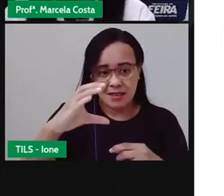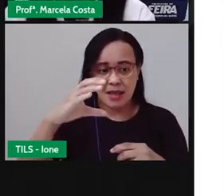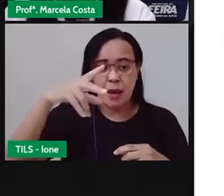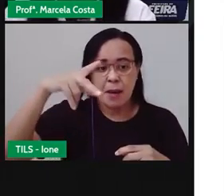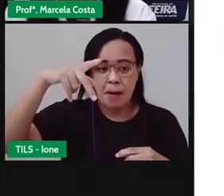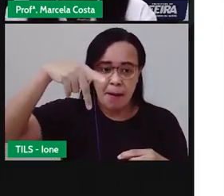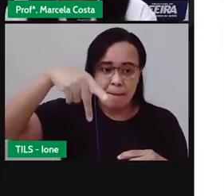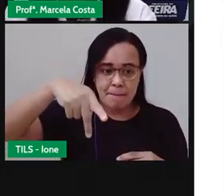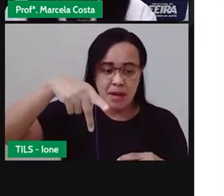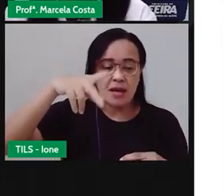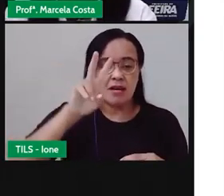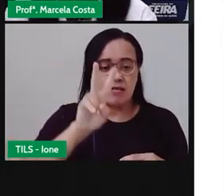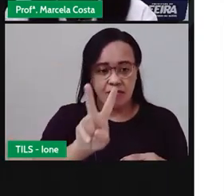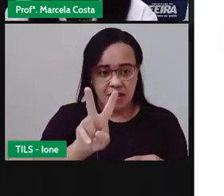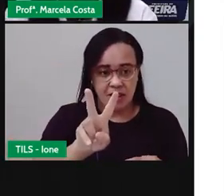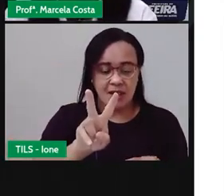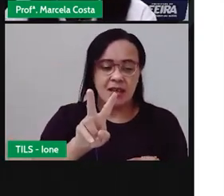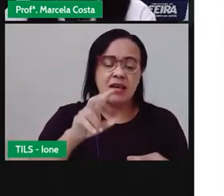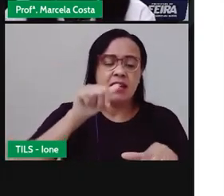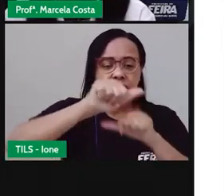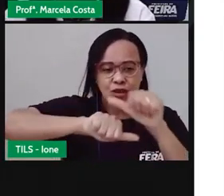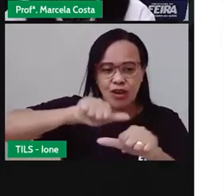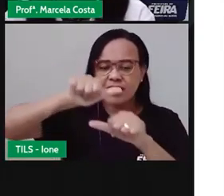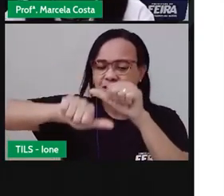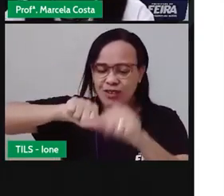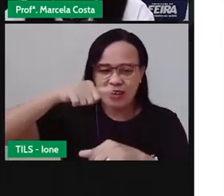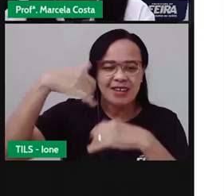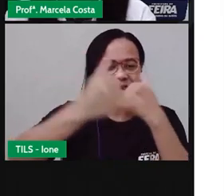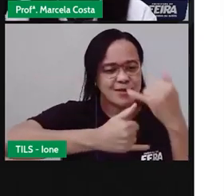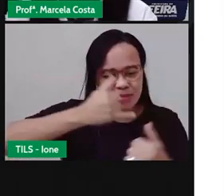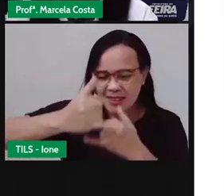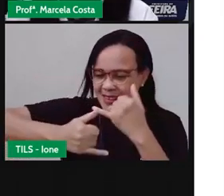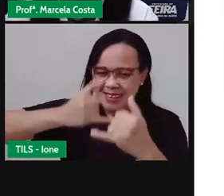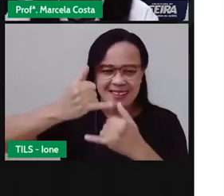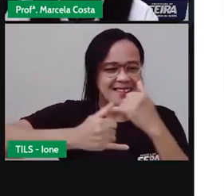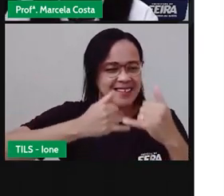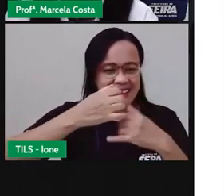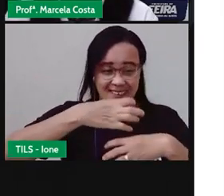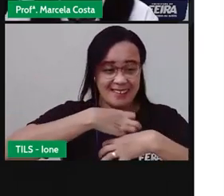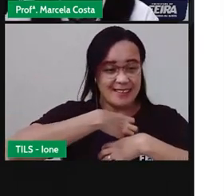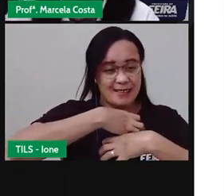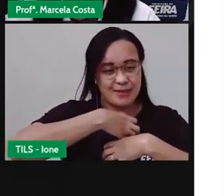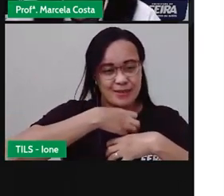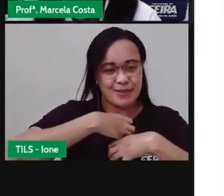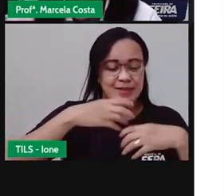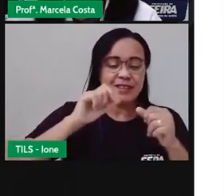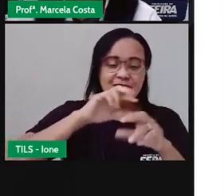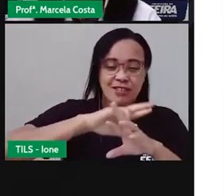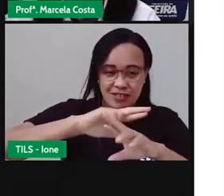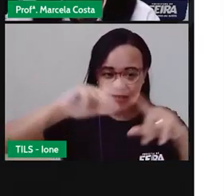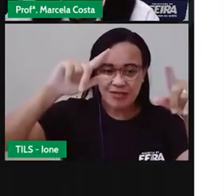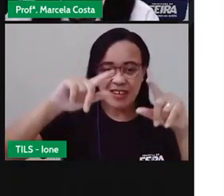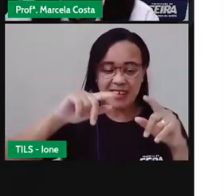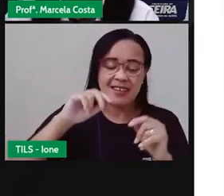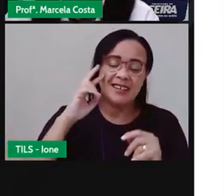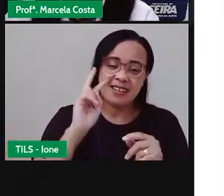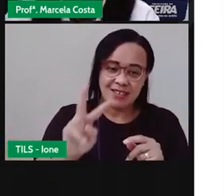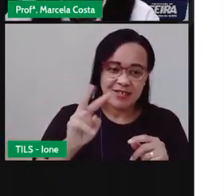V. Vá trocando, vá brincando aí com sons diferentes que vão ser produzidos